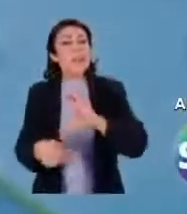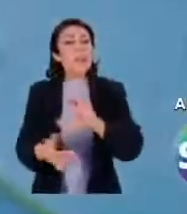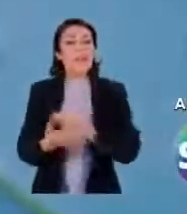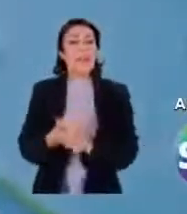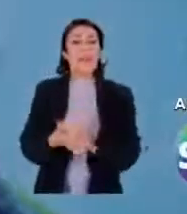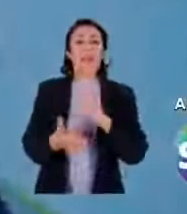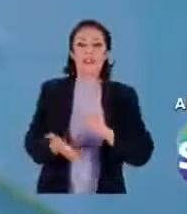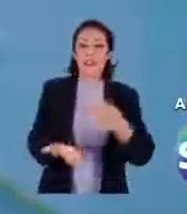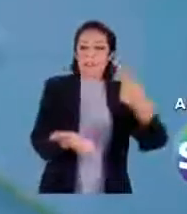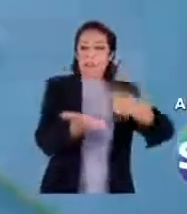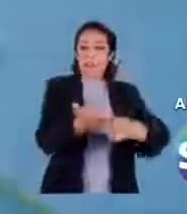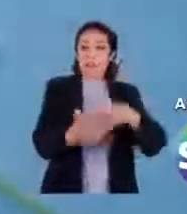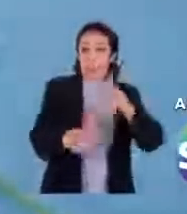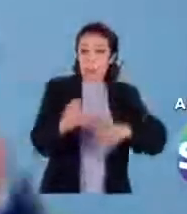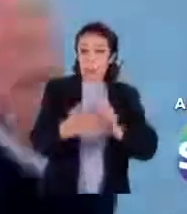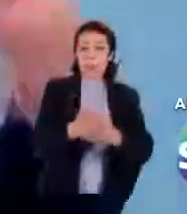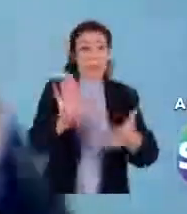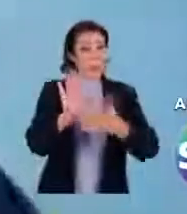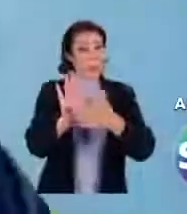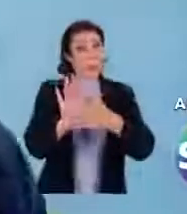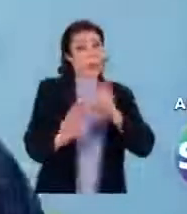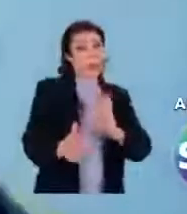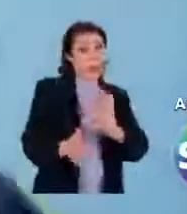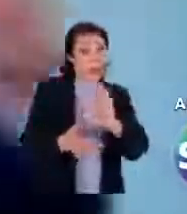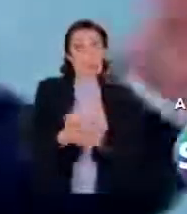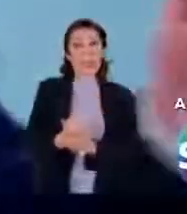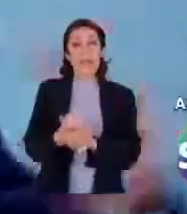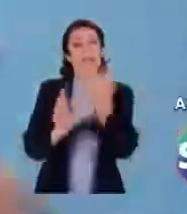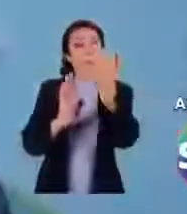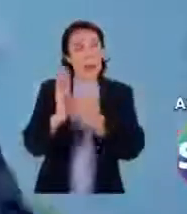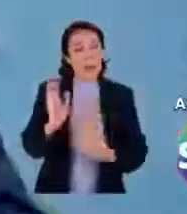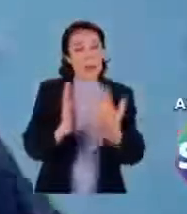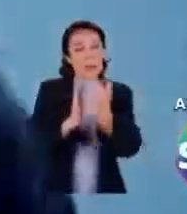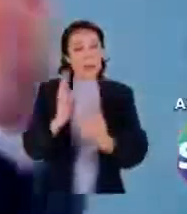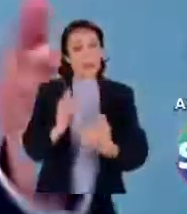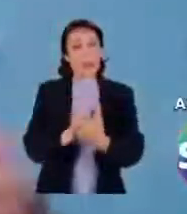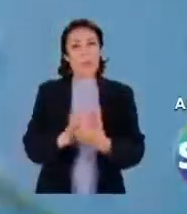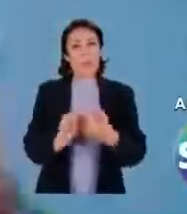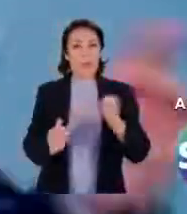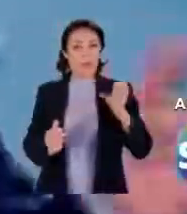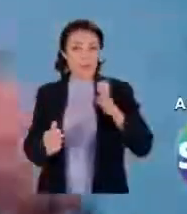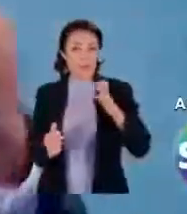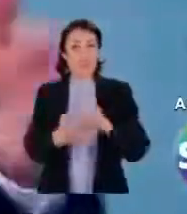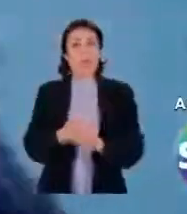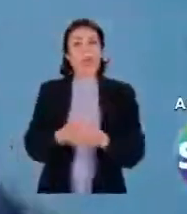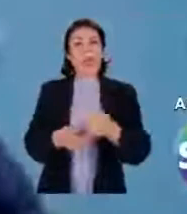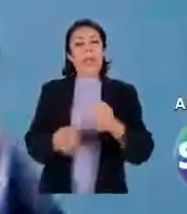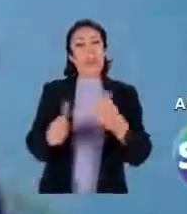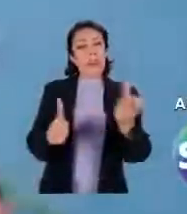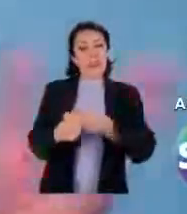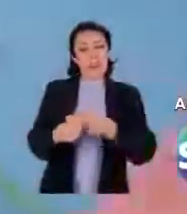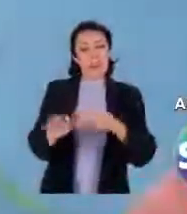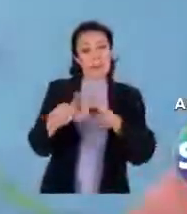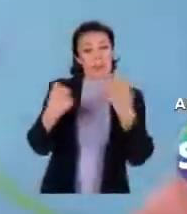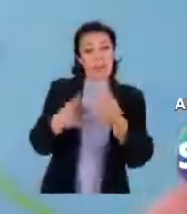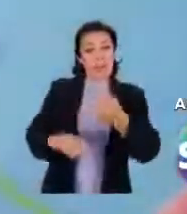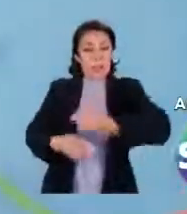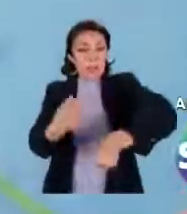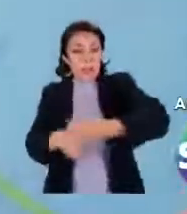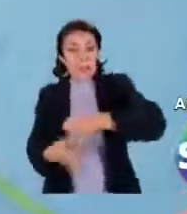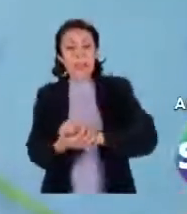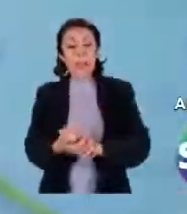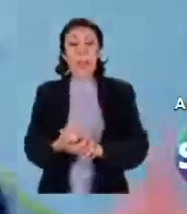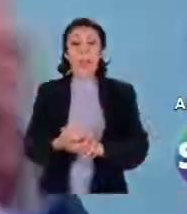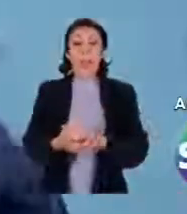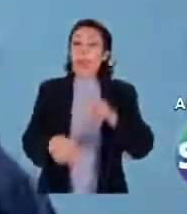acertei com o povo para pus isso assim assado o imposto sobre grande soturnas um programa de renda mínima renegociar dívida com das famílias e tal e o povo